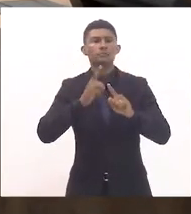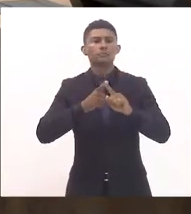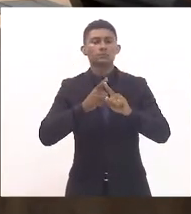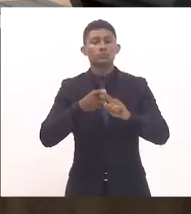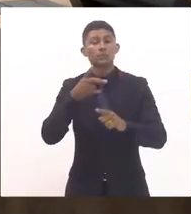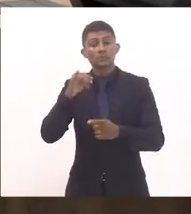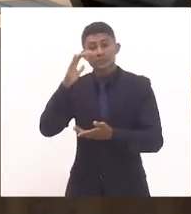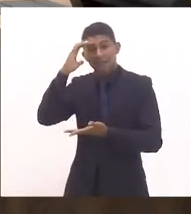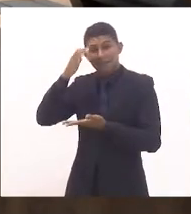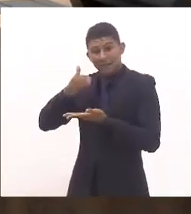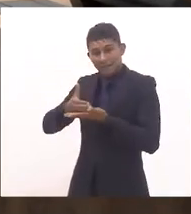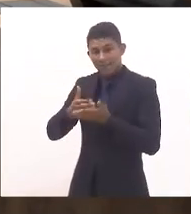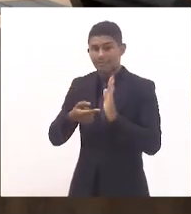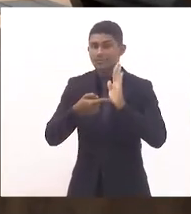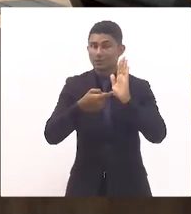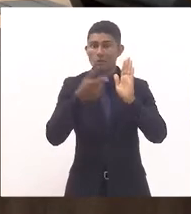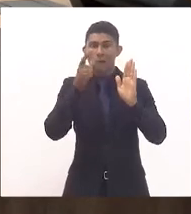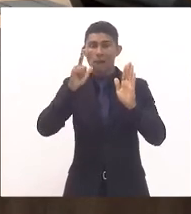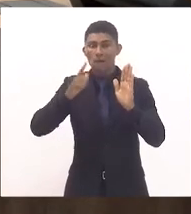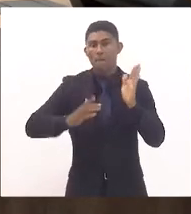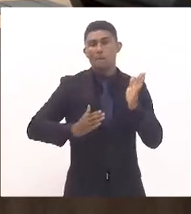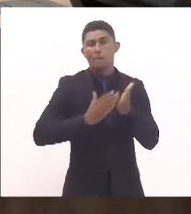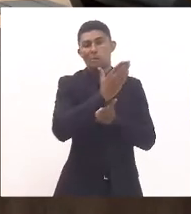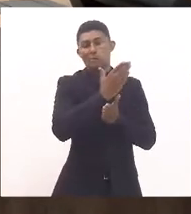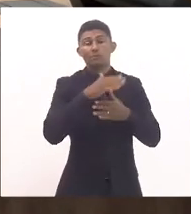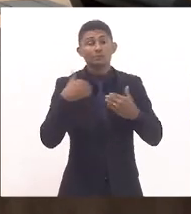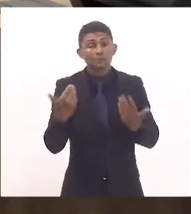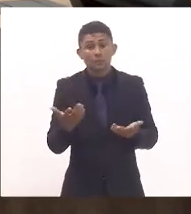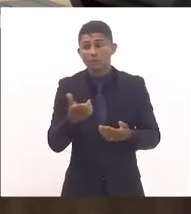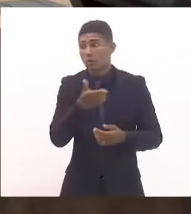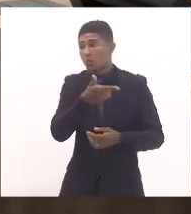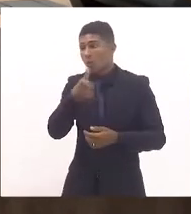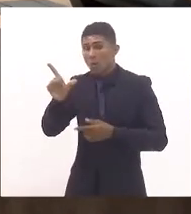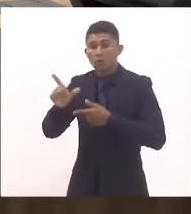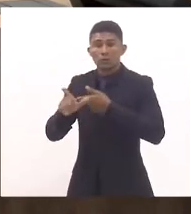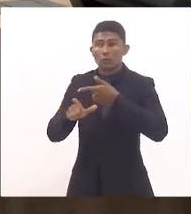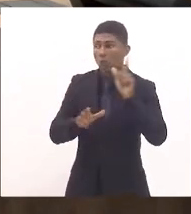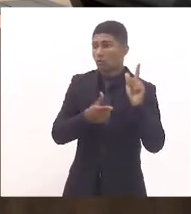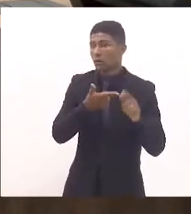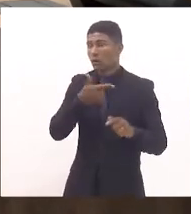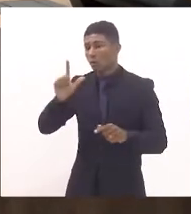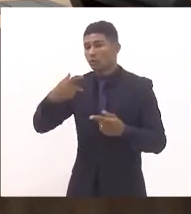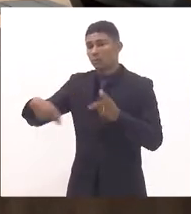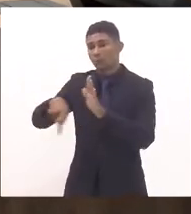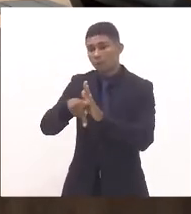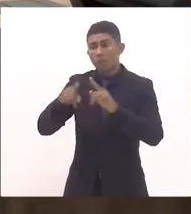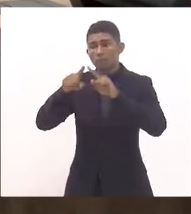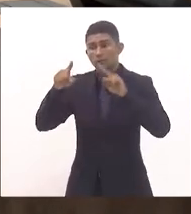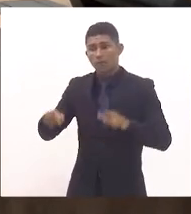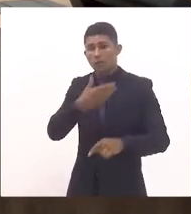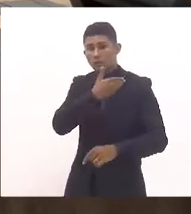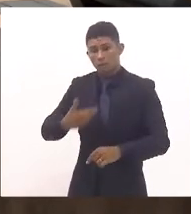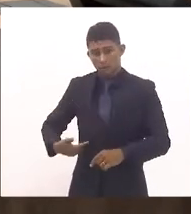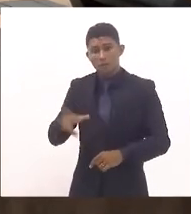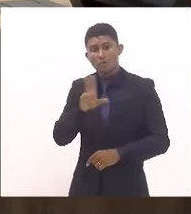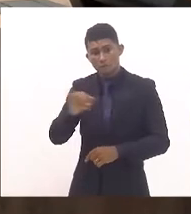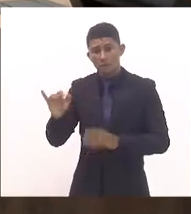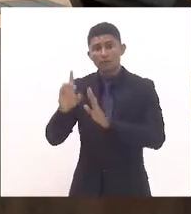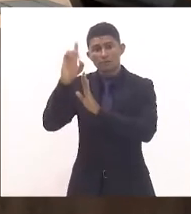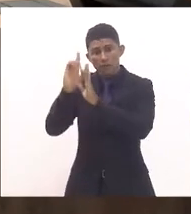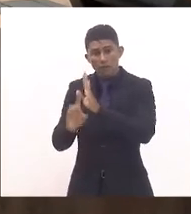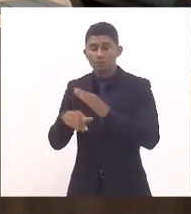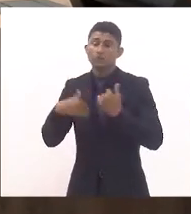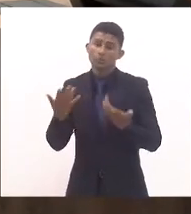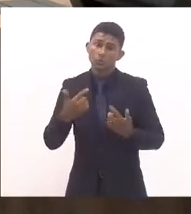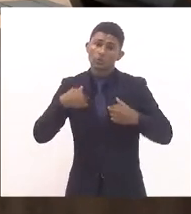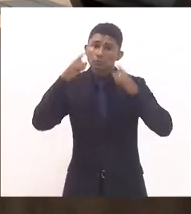tese for vitoriosa, todas as outras categorias do serviço público terão direito. Então, eu tenho o maior